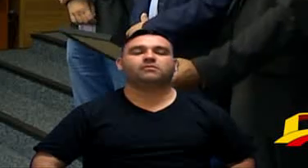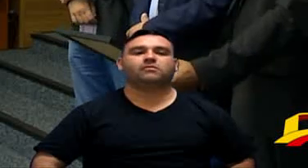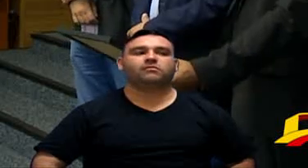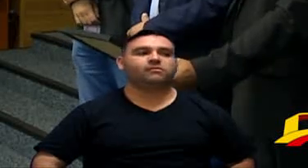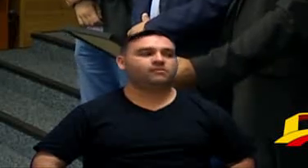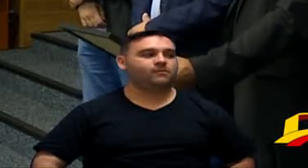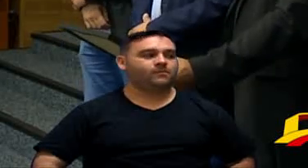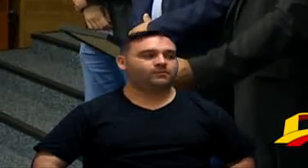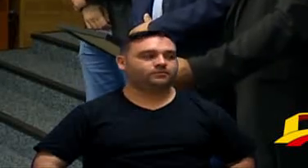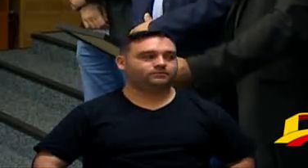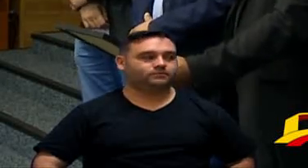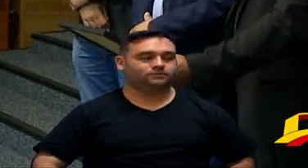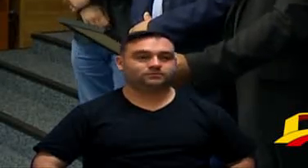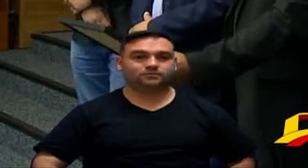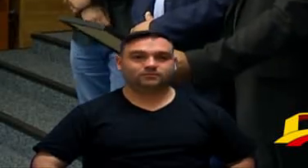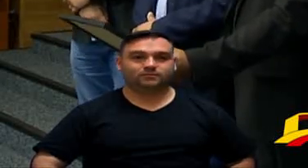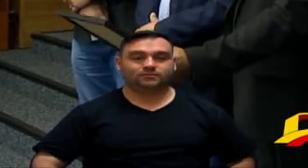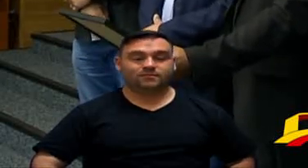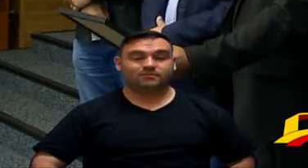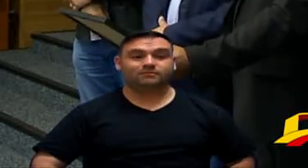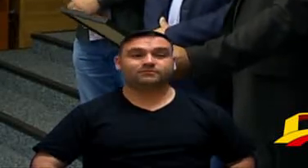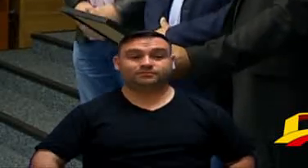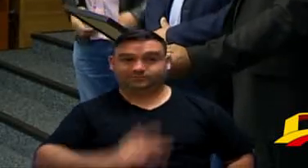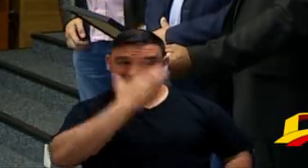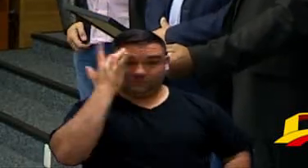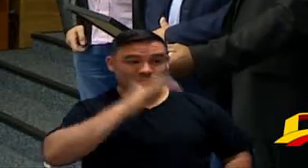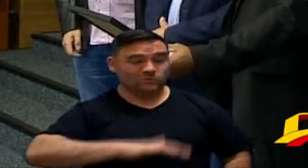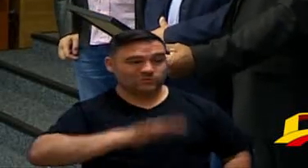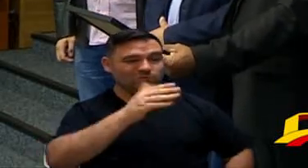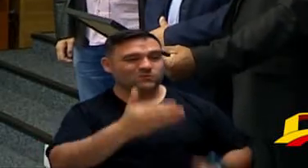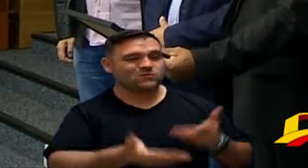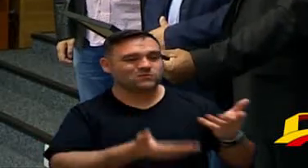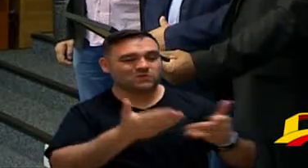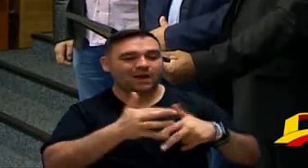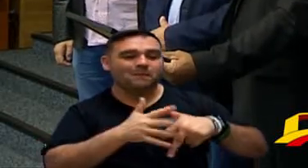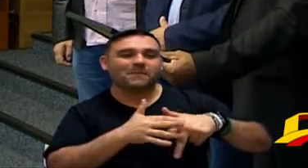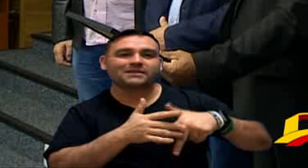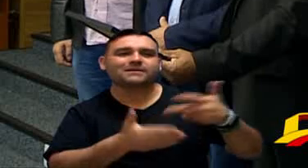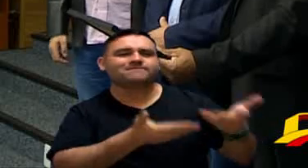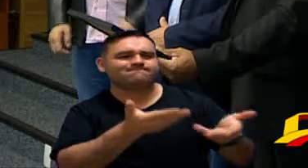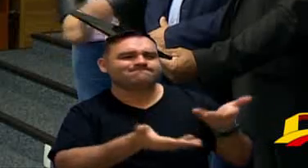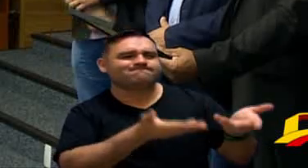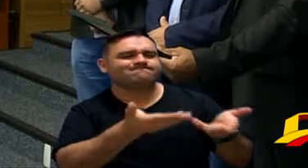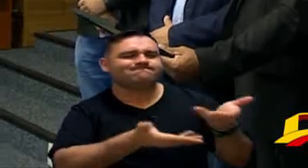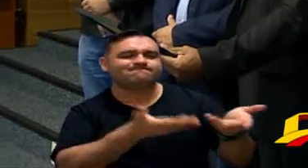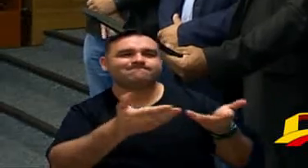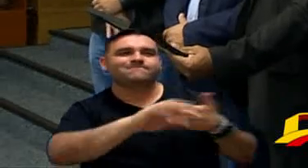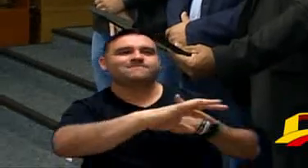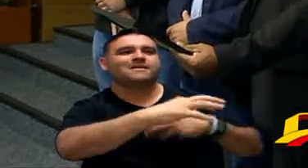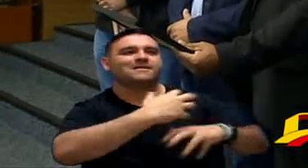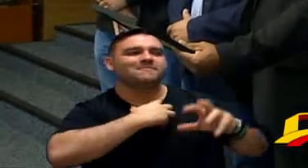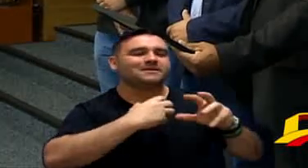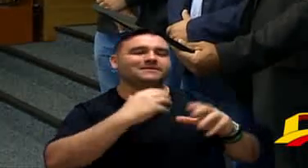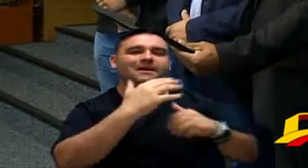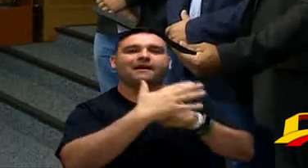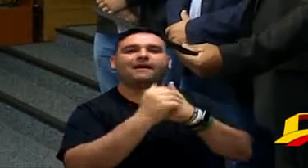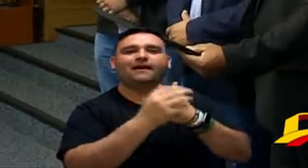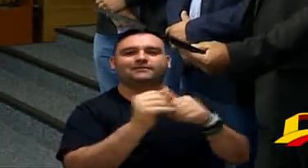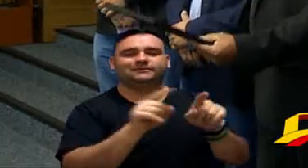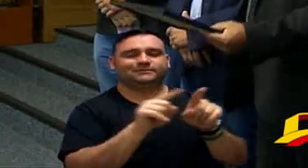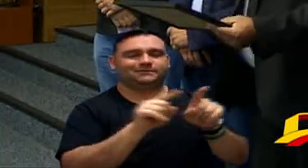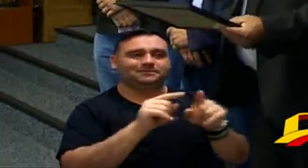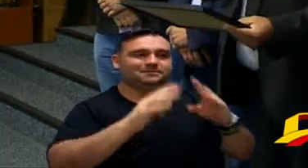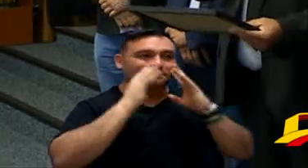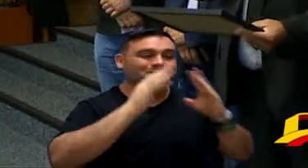Nossa tratando todos os pacientes com empatia carinho e atenção